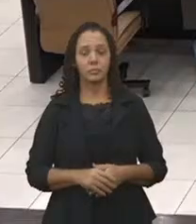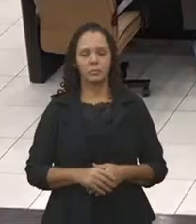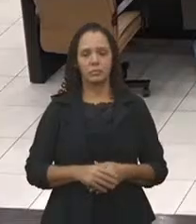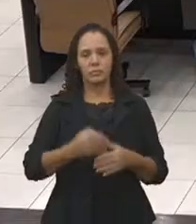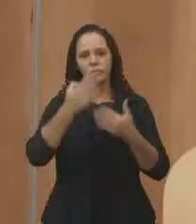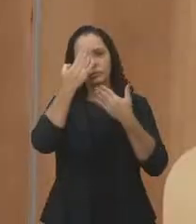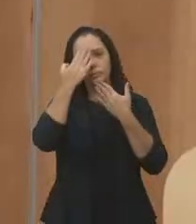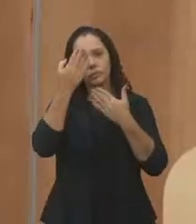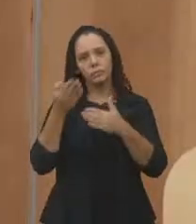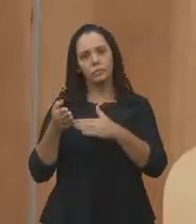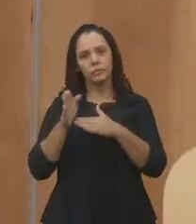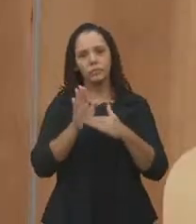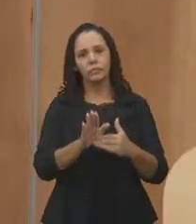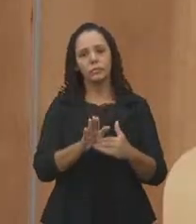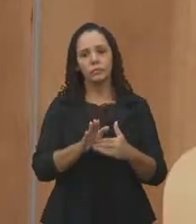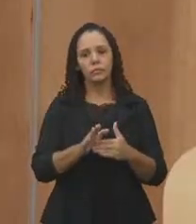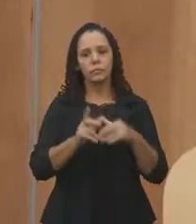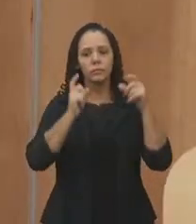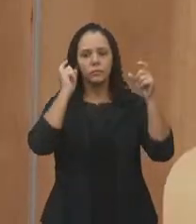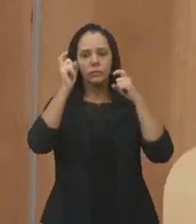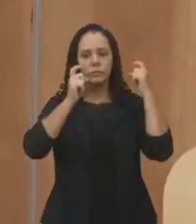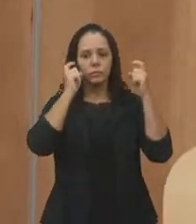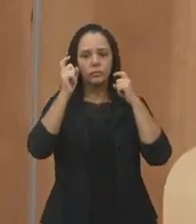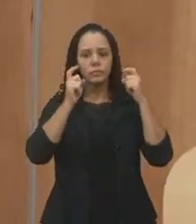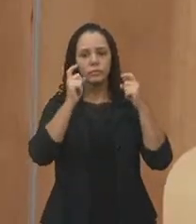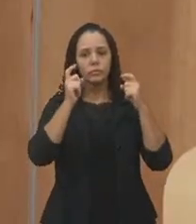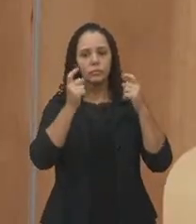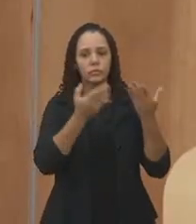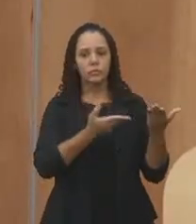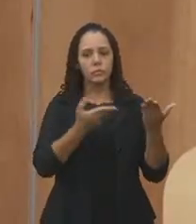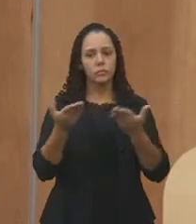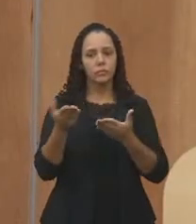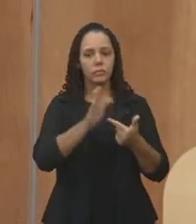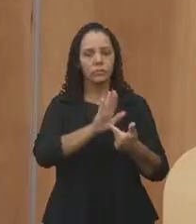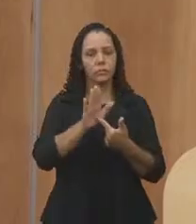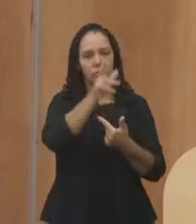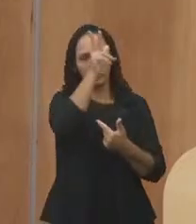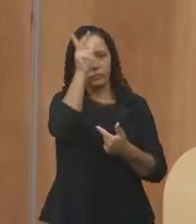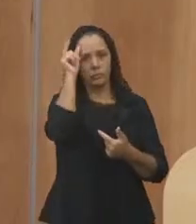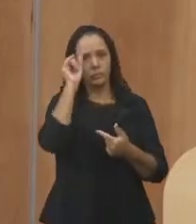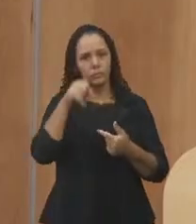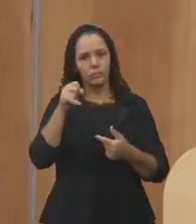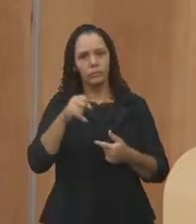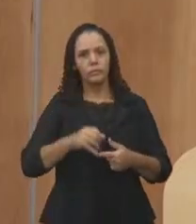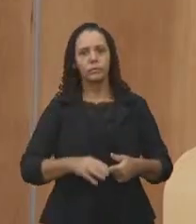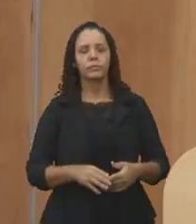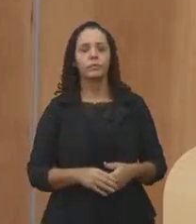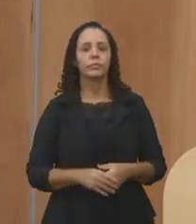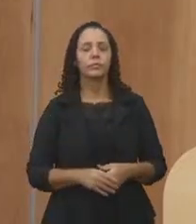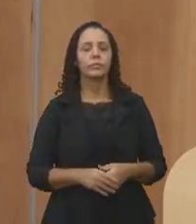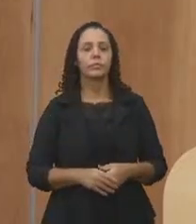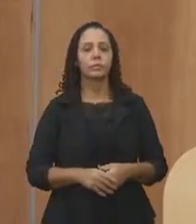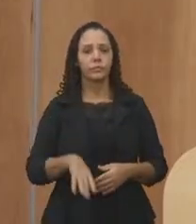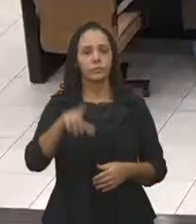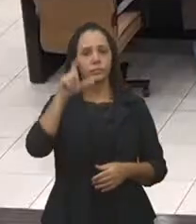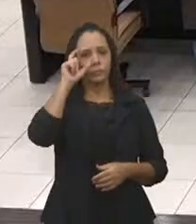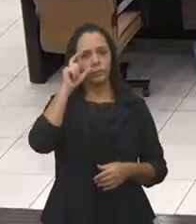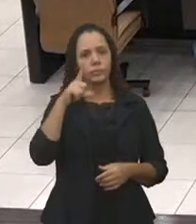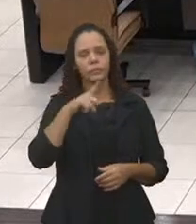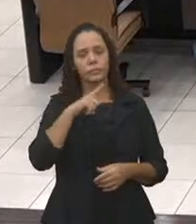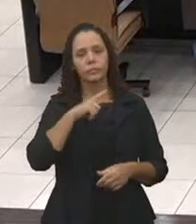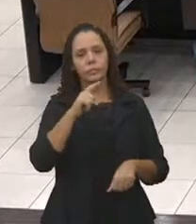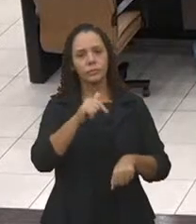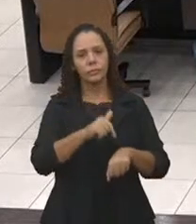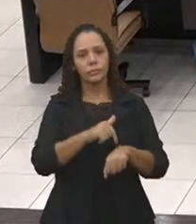Agradeço aí a contribuição e suas preocupações serão levadas ao prefeito, sem dúvidas. Agora o vereador Marcelo Dantas tem 1 minuto para